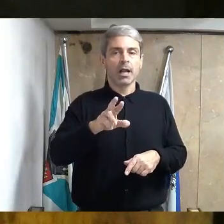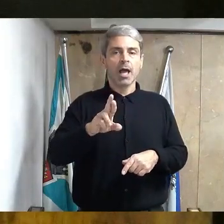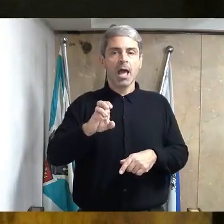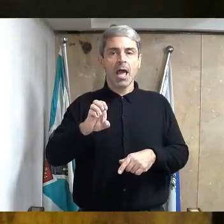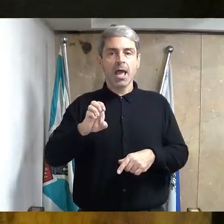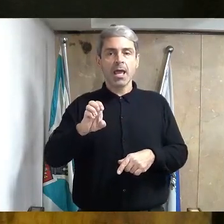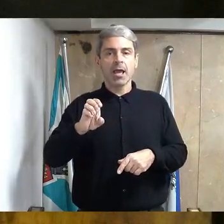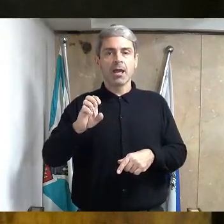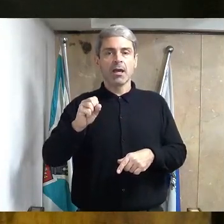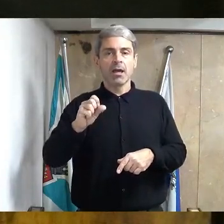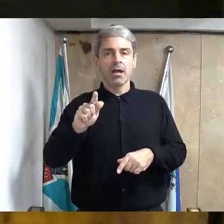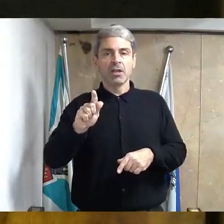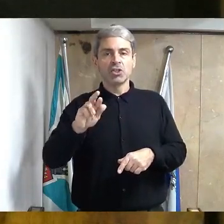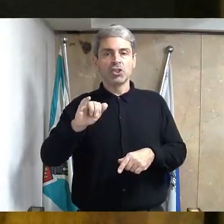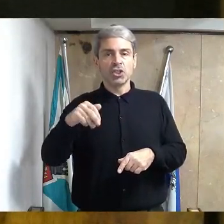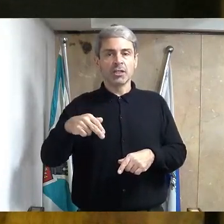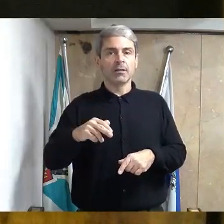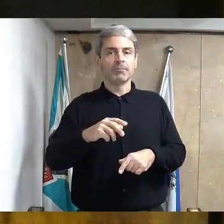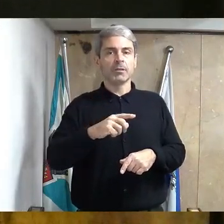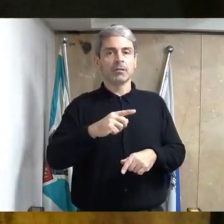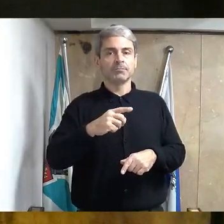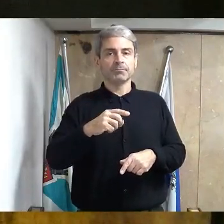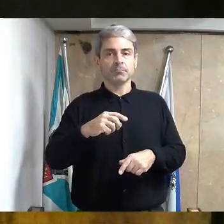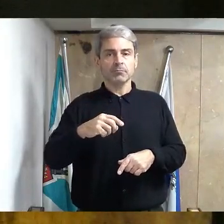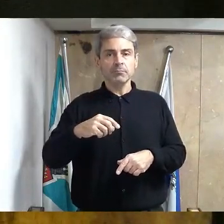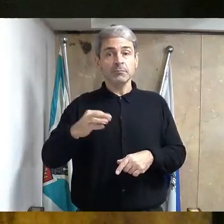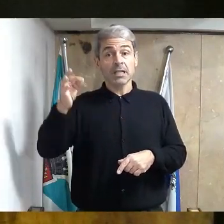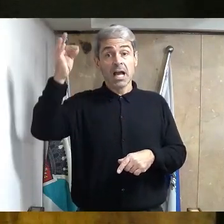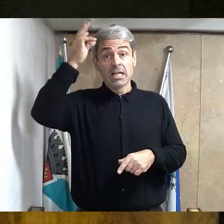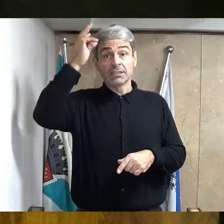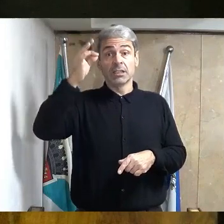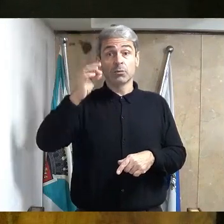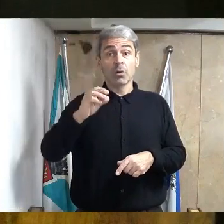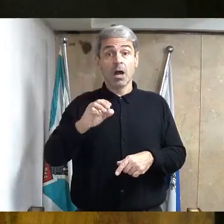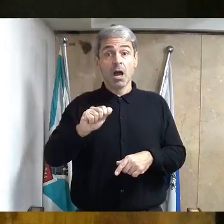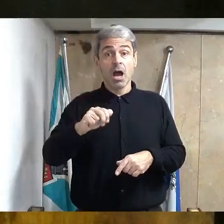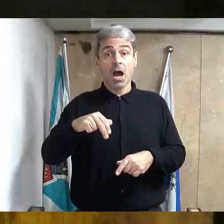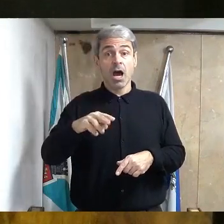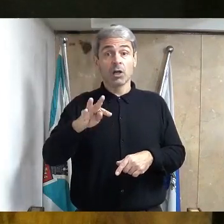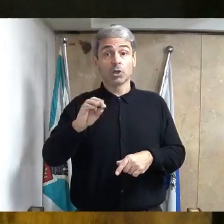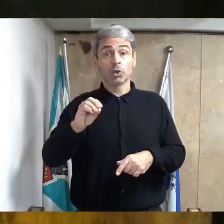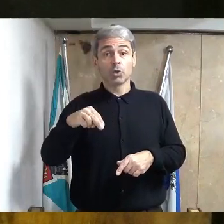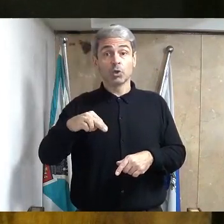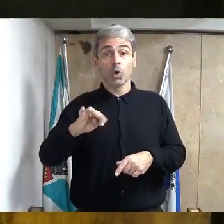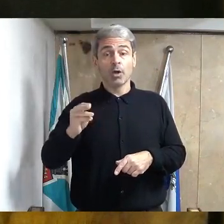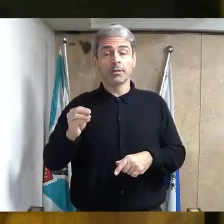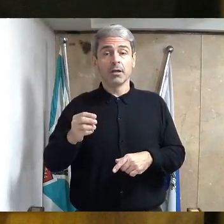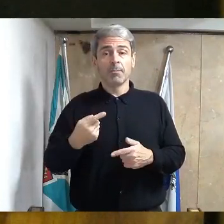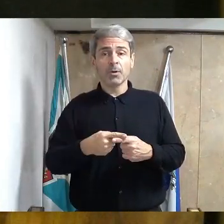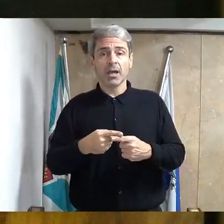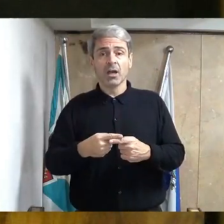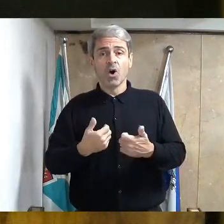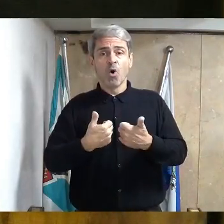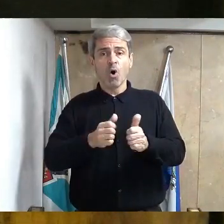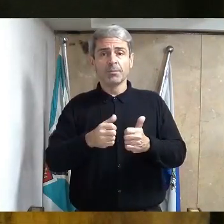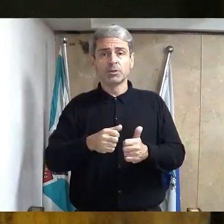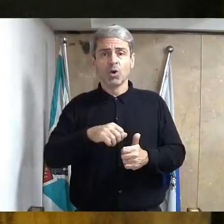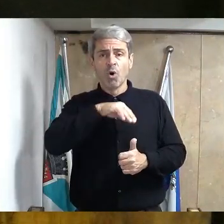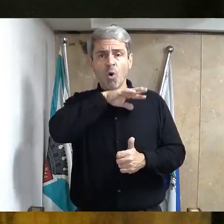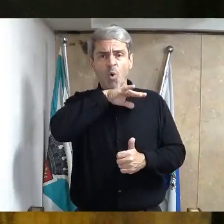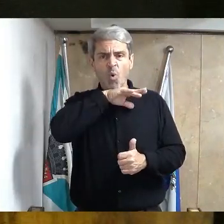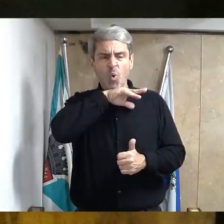Antônio. Eles não podem passar na frente de uma blitz do Detran com seus ônibus, com pneu careca, com mau estado